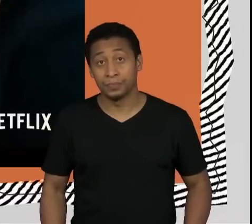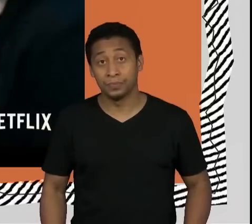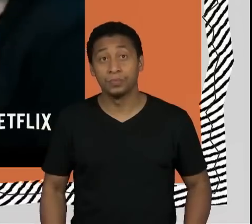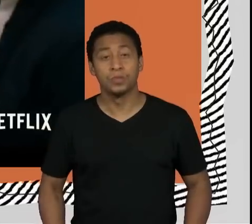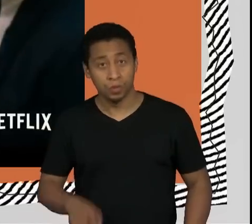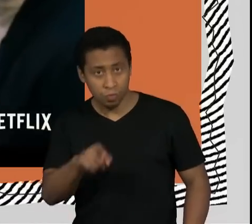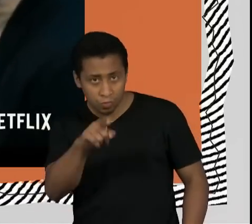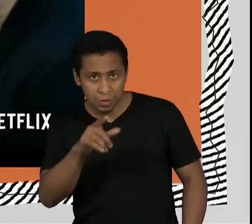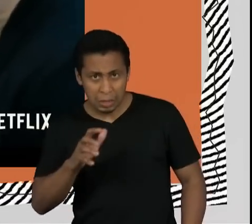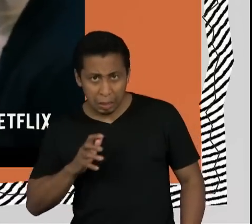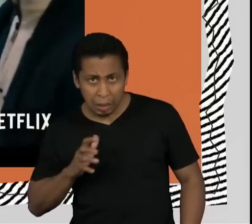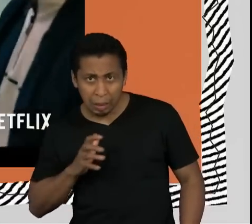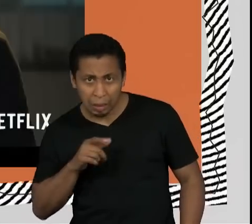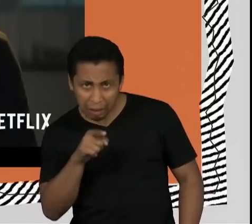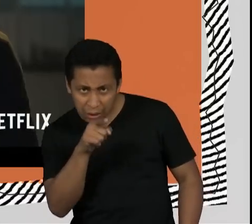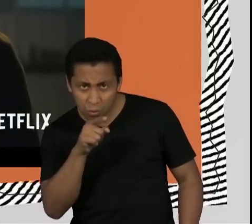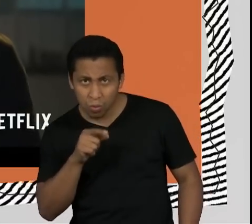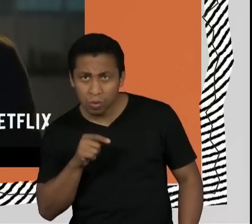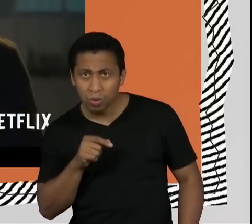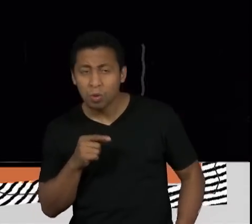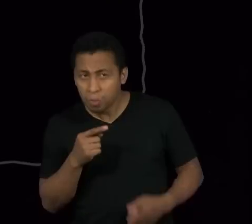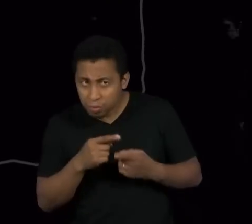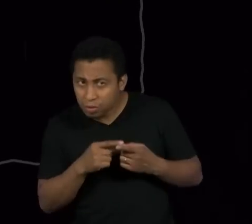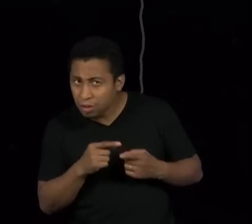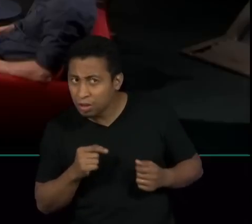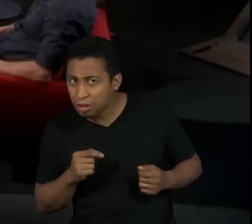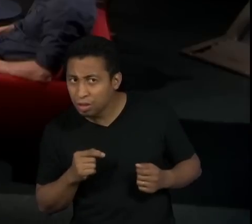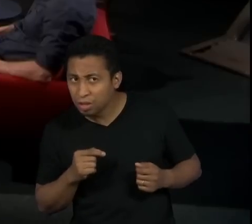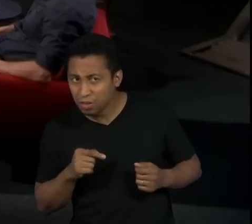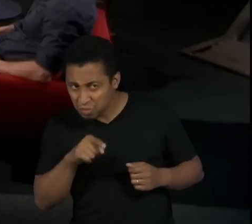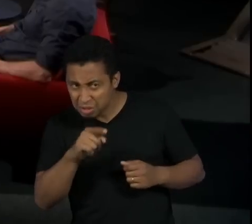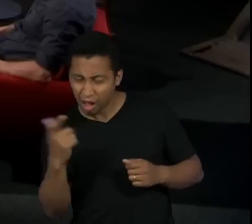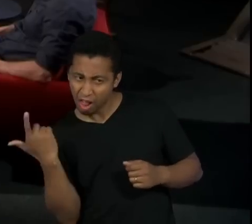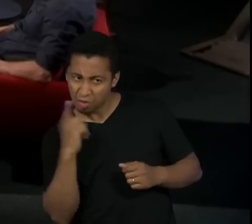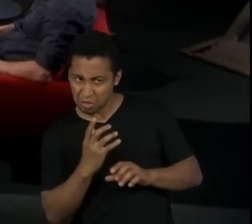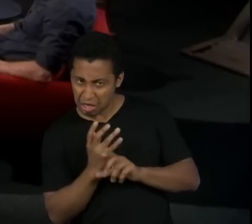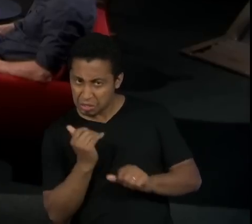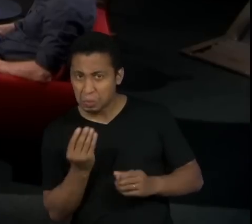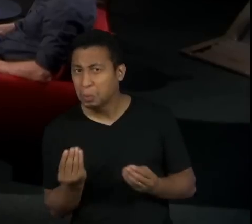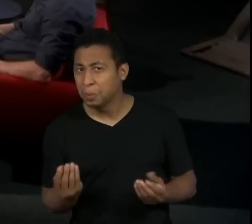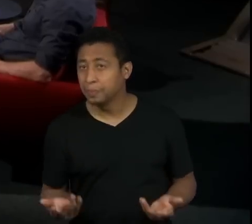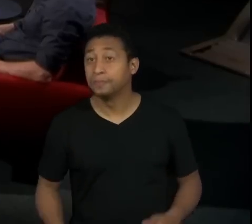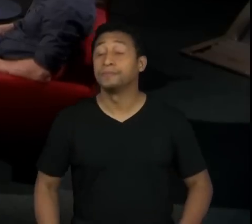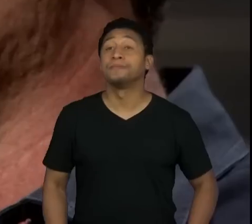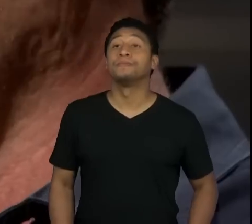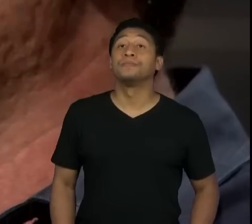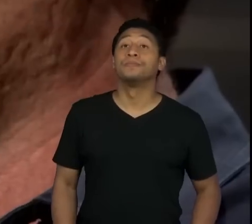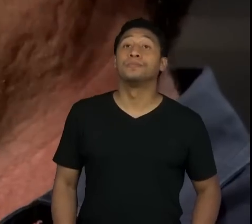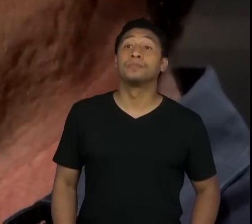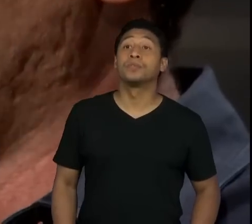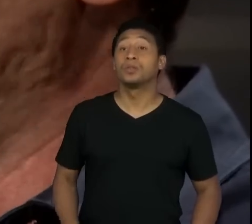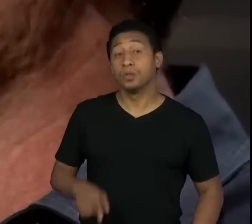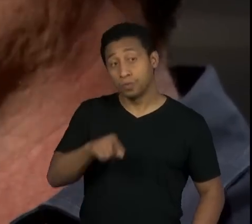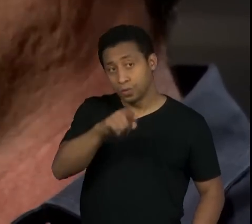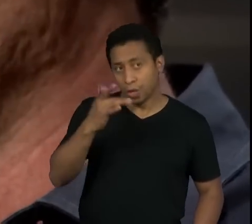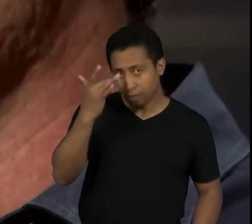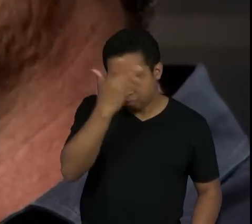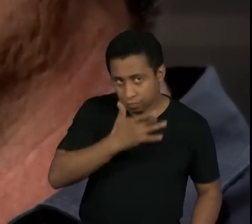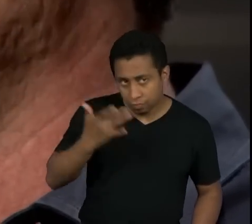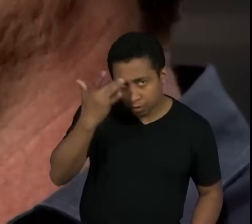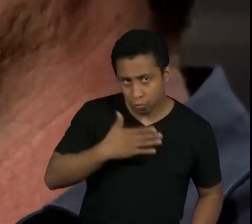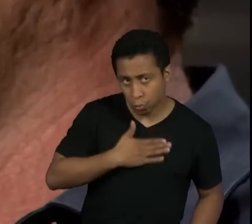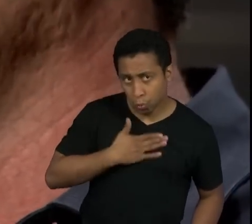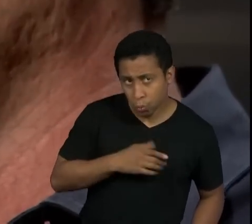Você é rico pelo tanto que você guarda, não pelo tanto que você ganha, tá ligado? Você tá gostando do Haddad, ministro? Ele é um cara